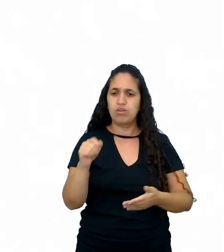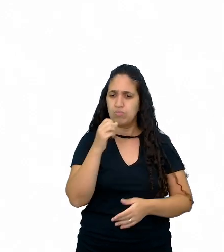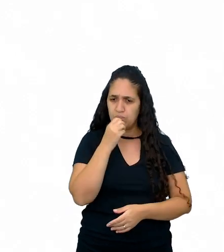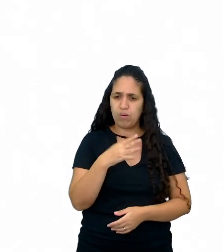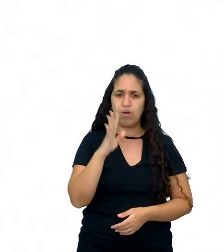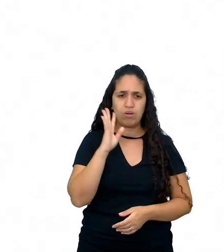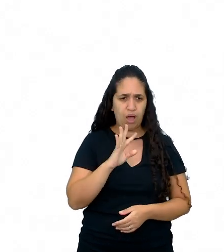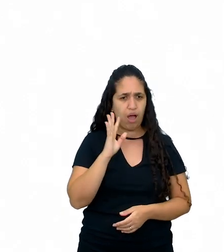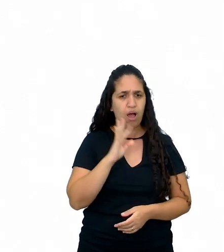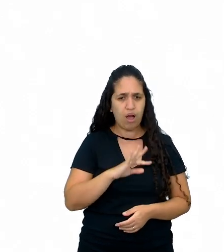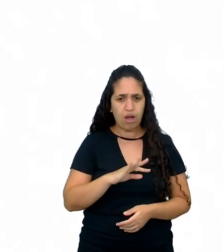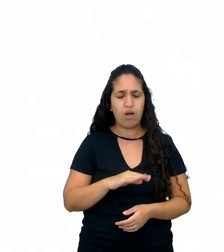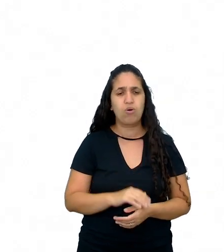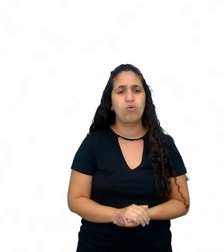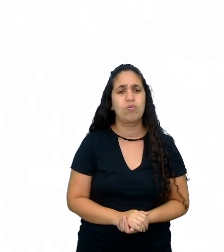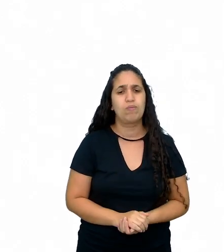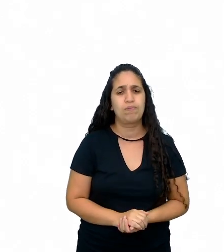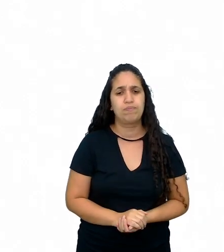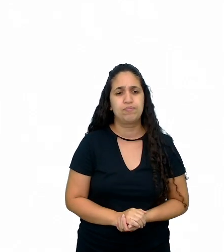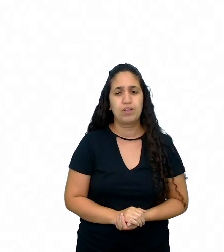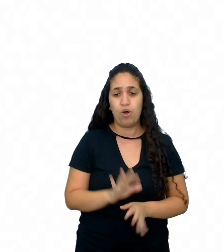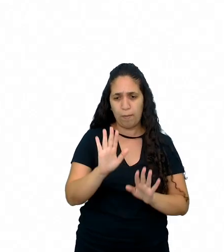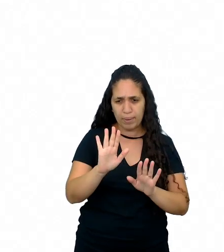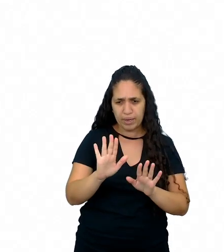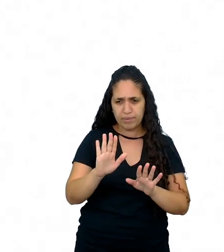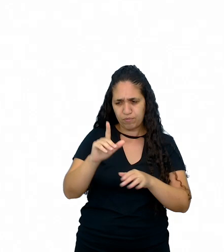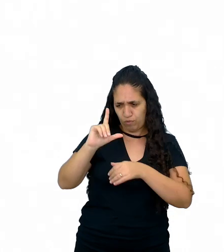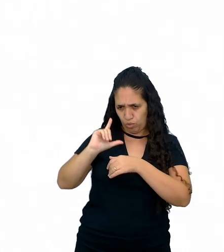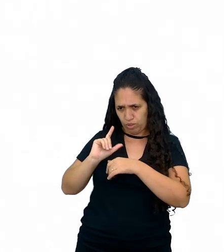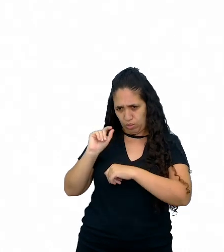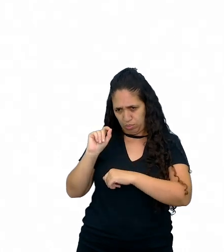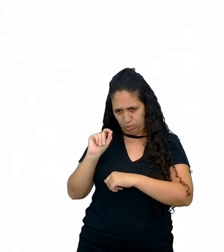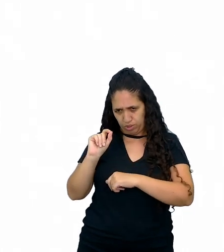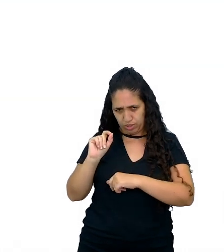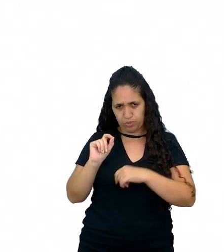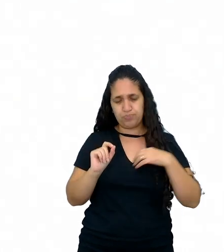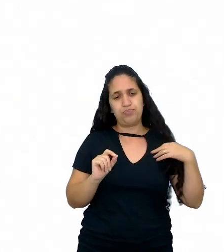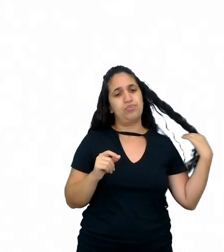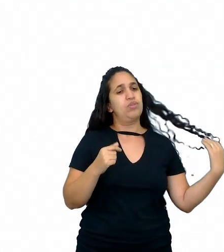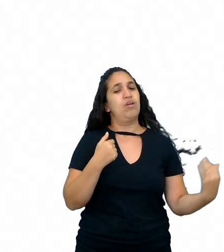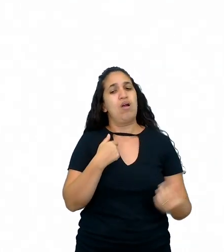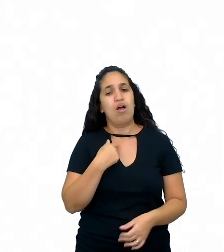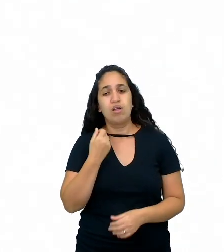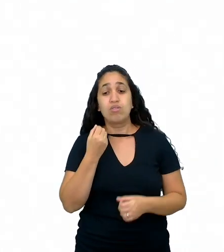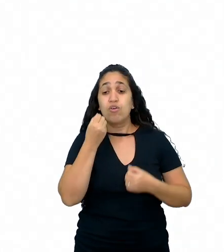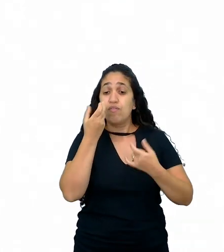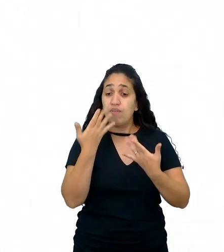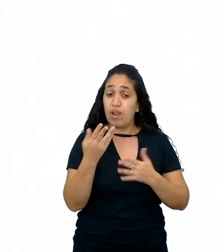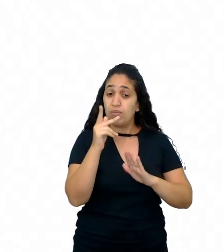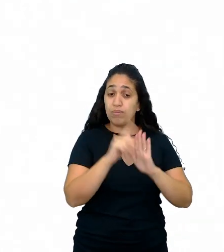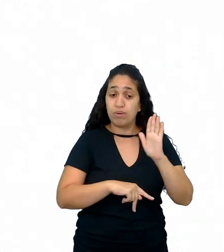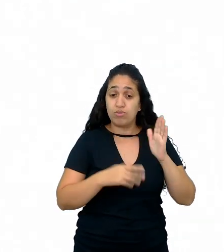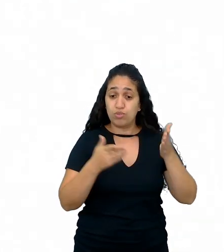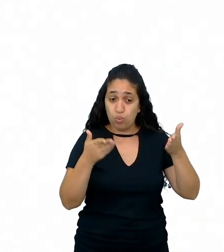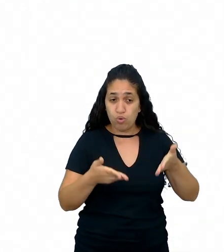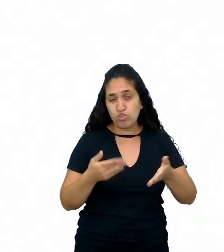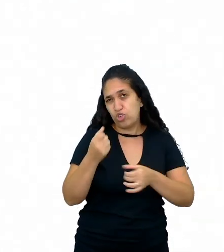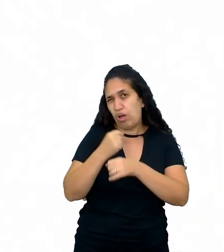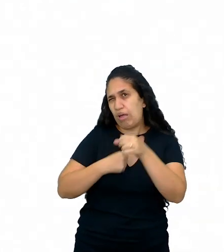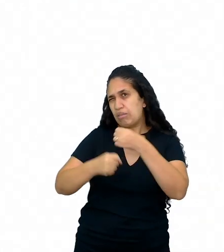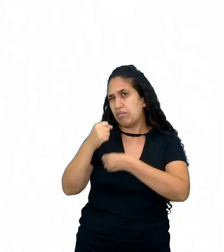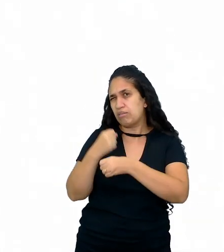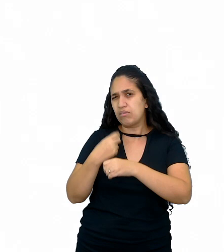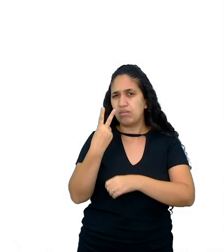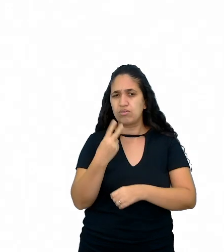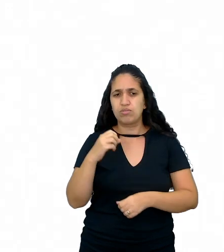que, a partir de... deixa eu voltar só aqui um pouquinho. Quando eu falo em projetos hoje, desde 2013, a